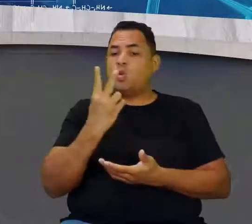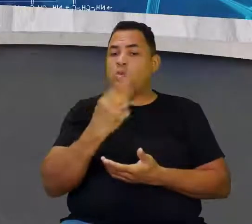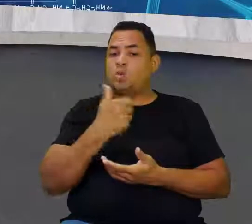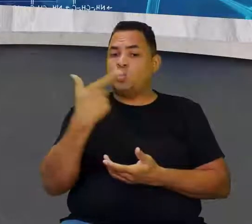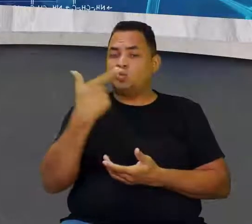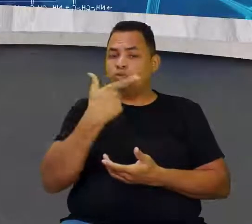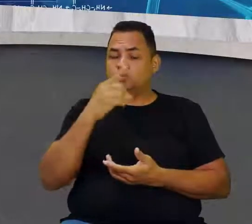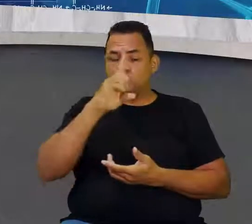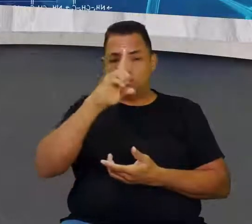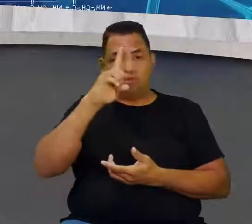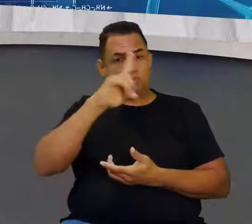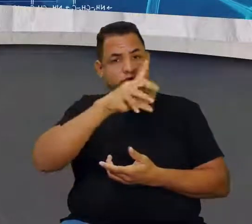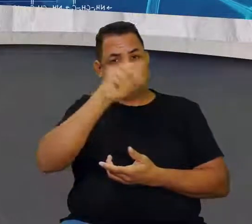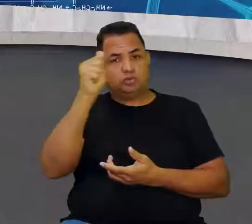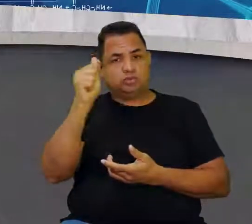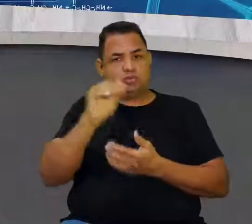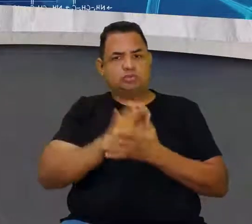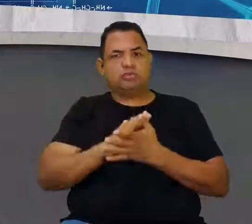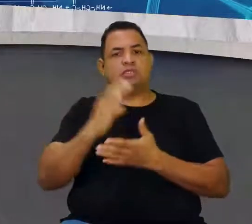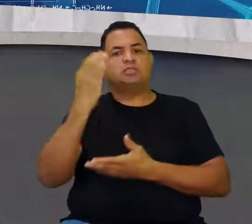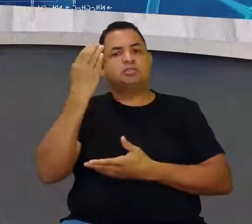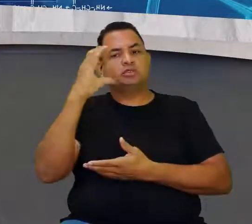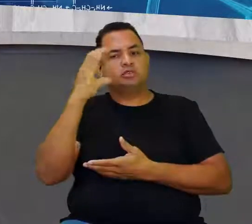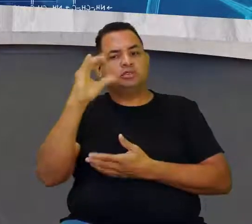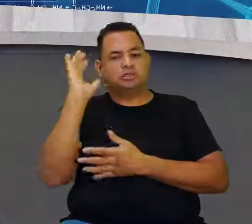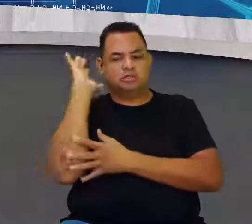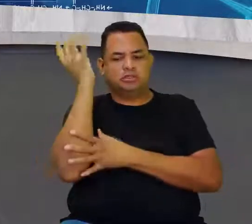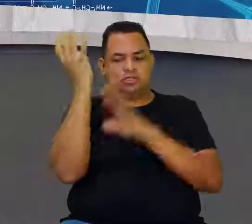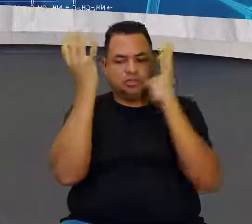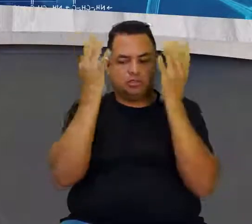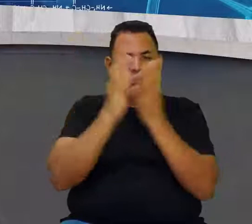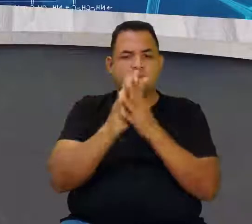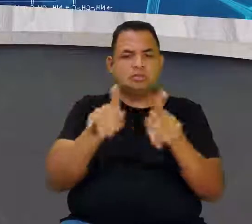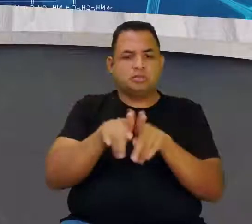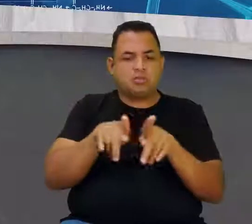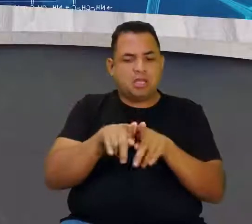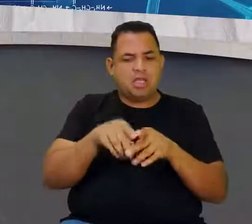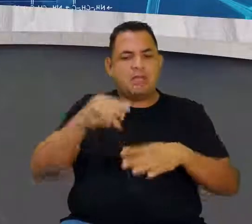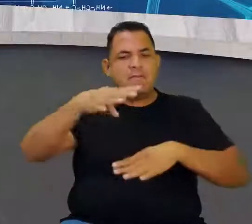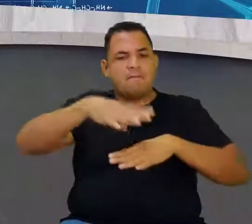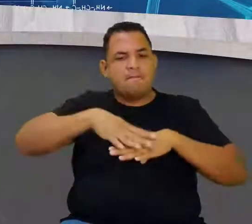temos ciências da natureza e matemática. Tem